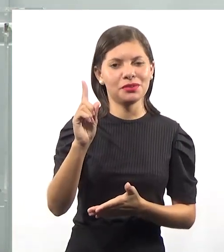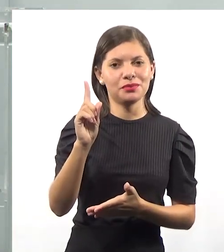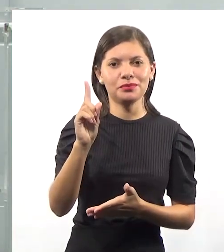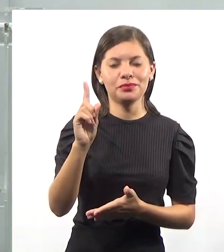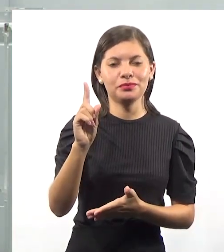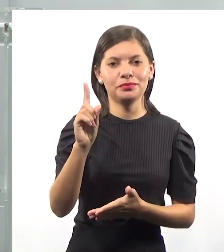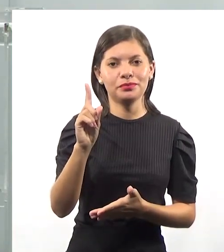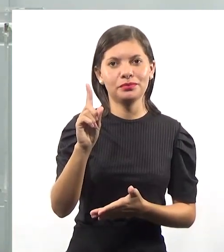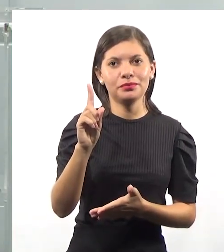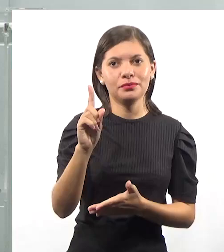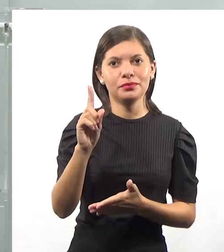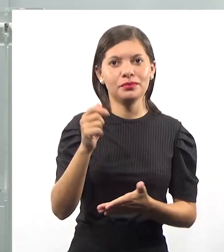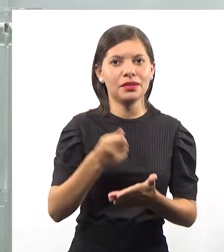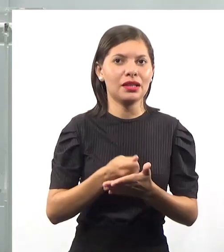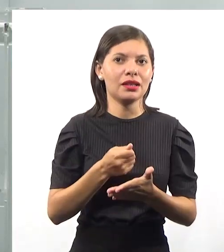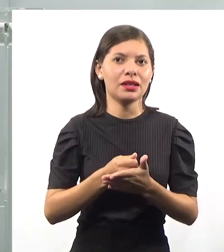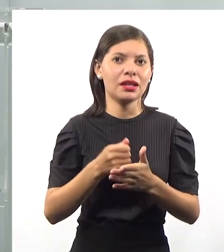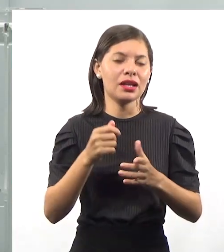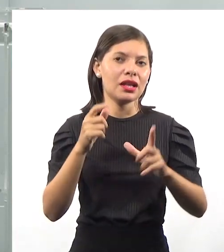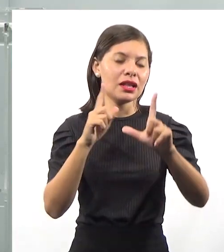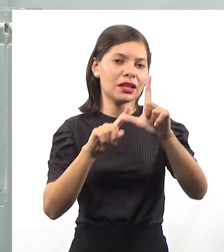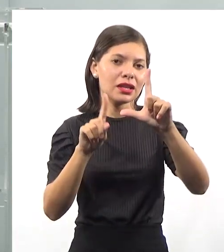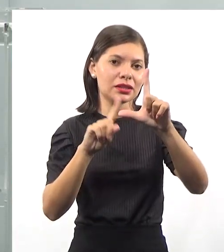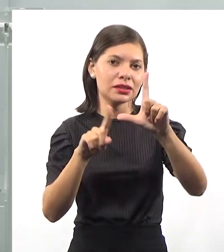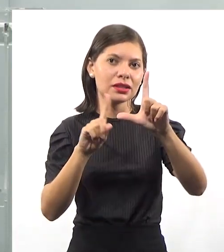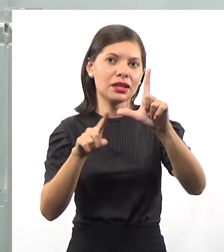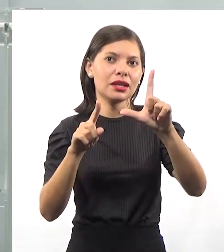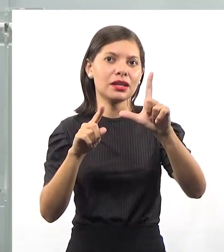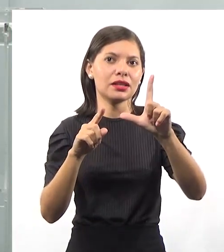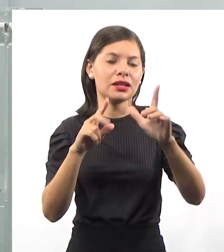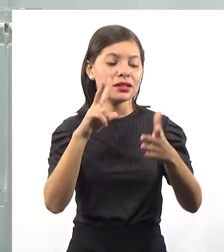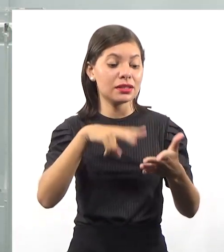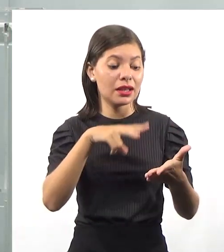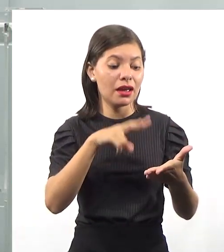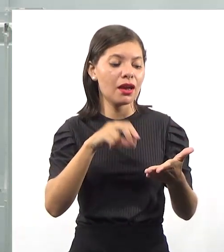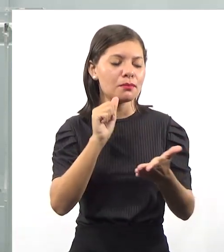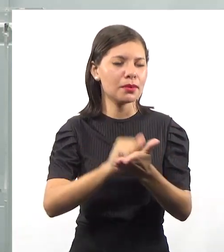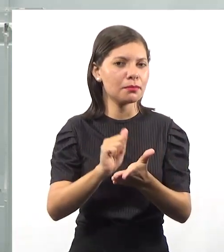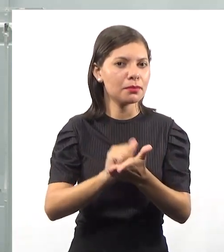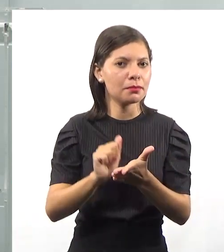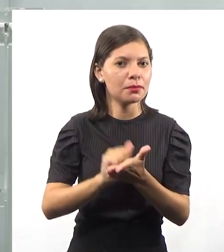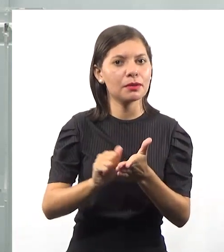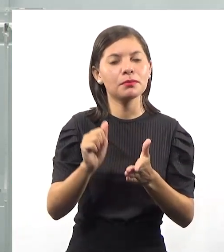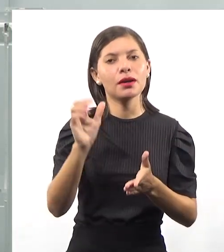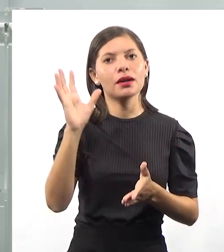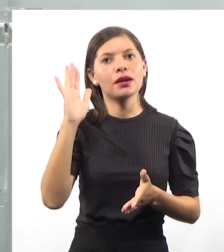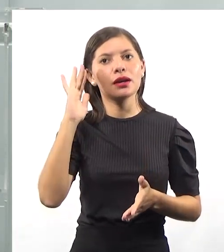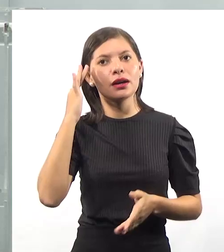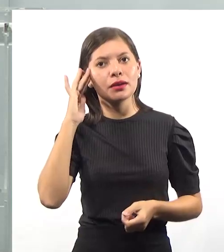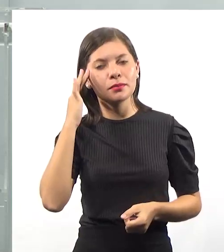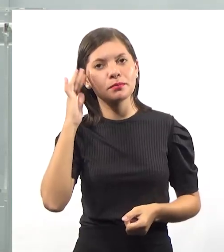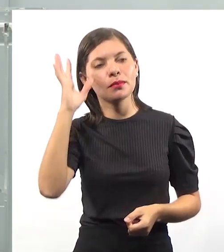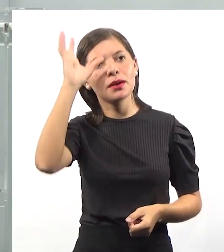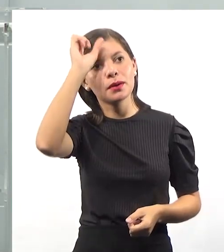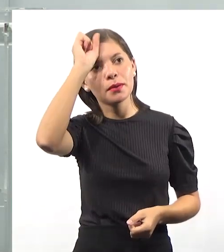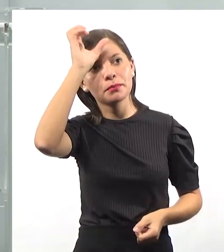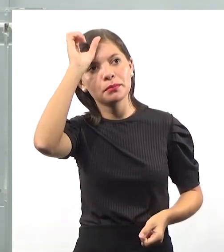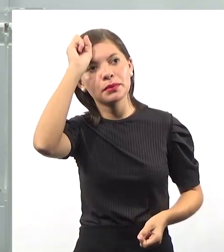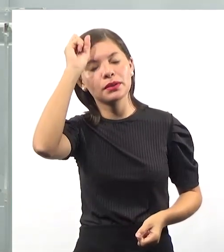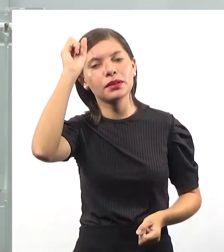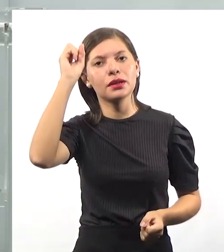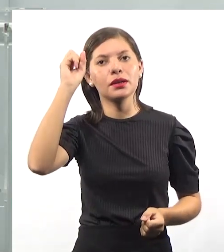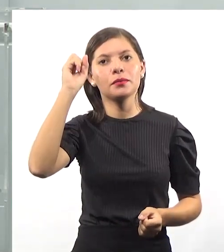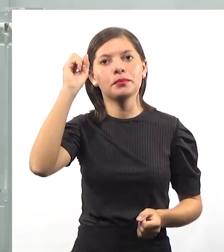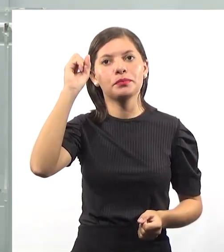das letras, do processo de aprender a ler e a escrever, mas sim do processo de conhecimento